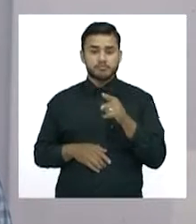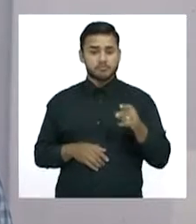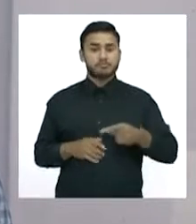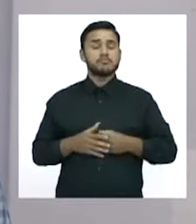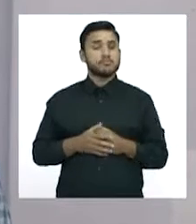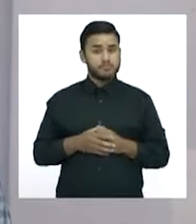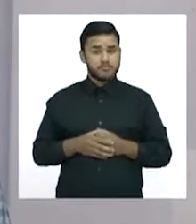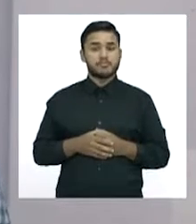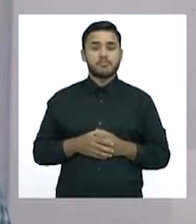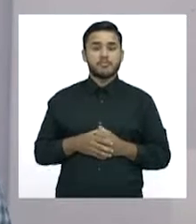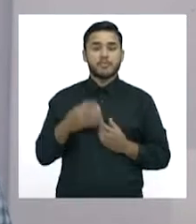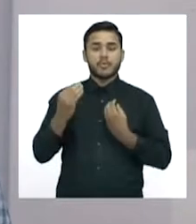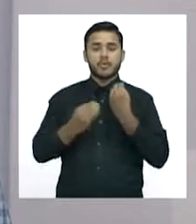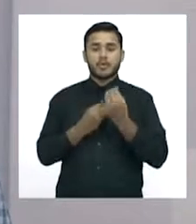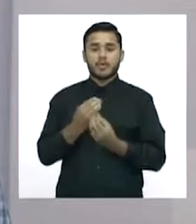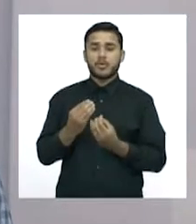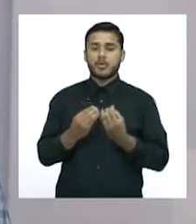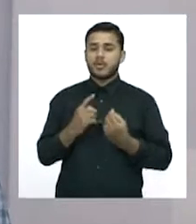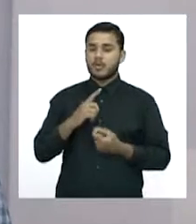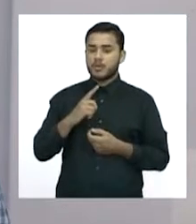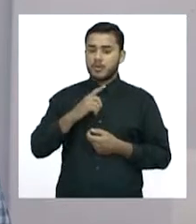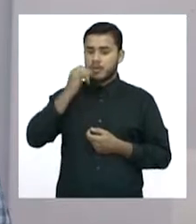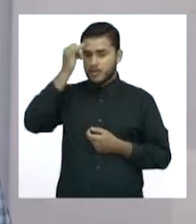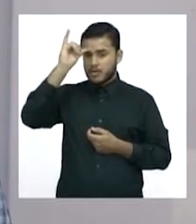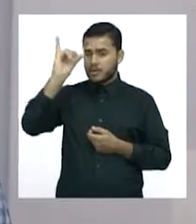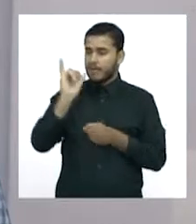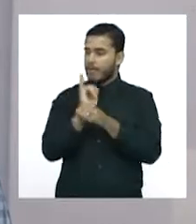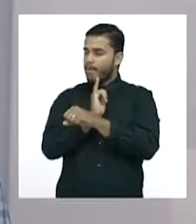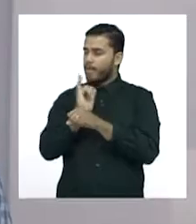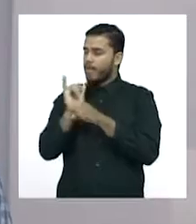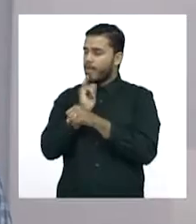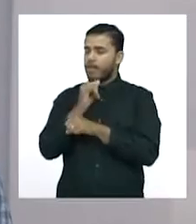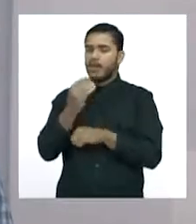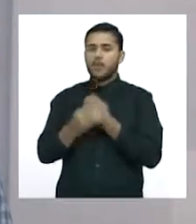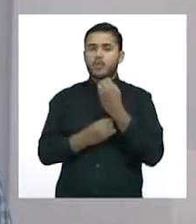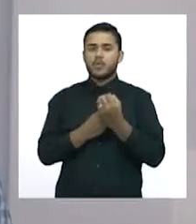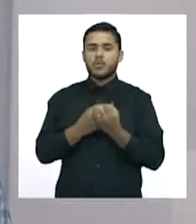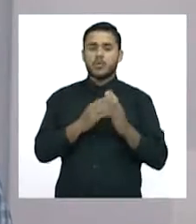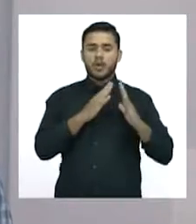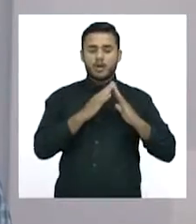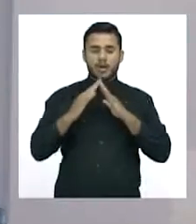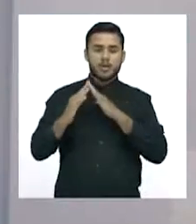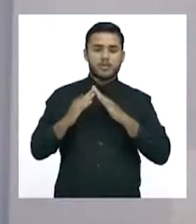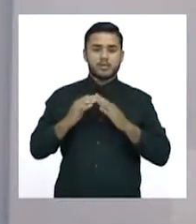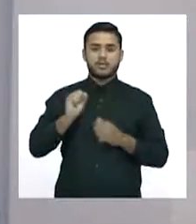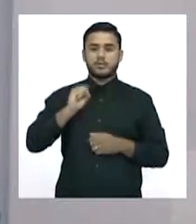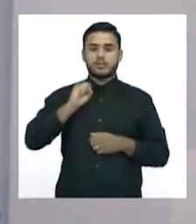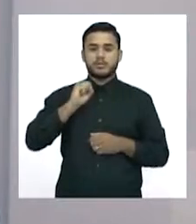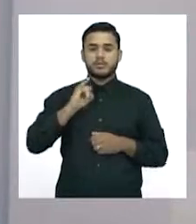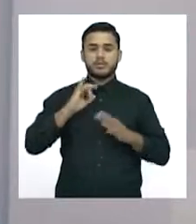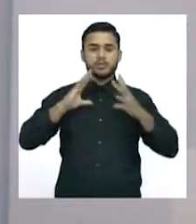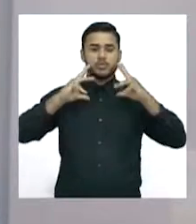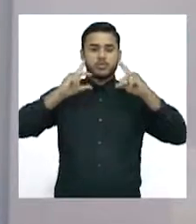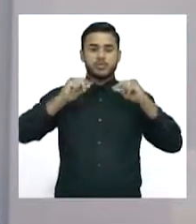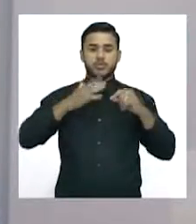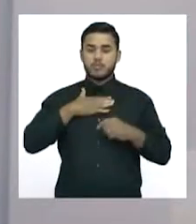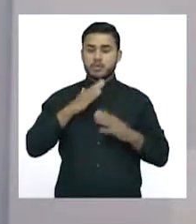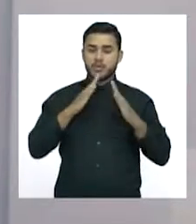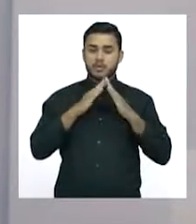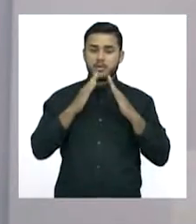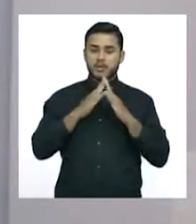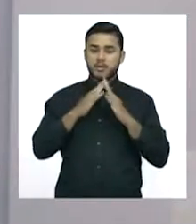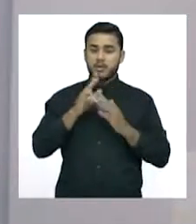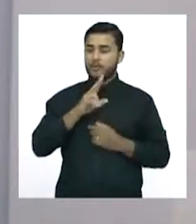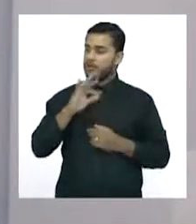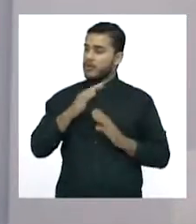essas estratégias de manejo que vão dar conta. Ou seja, se eu colocar e fizer toda a estrutura na minha casa, ele vai para